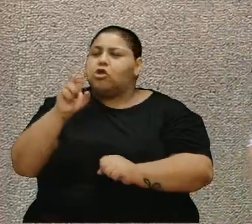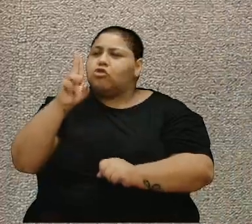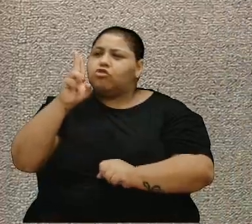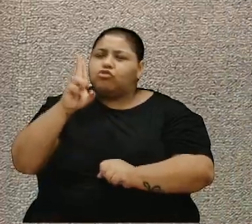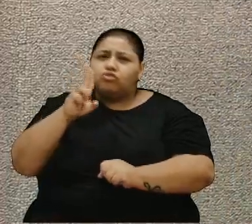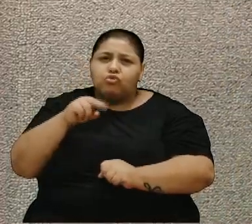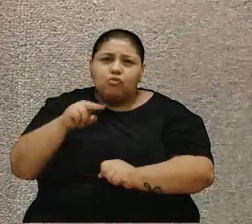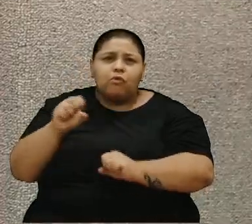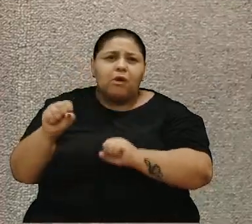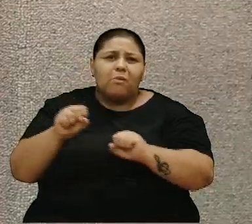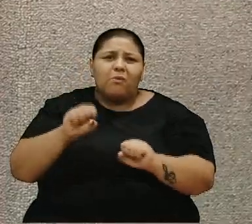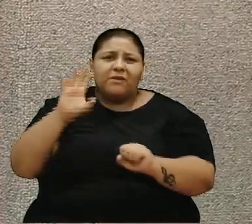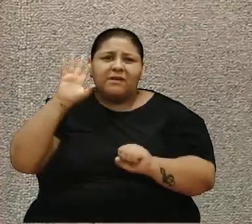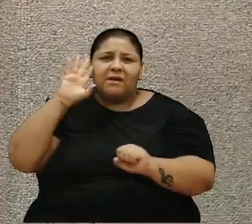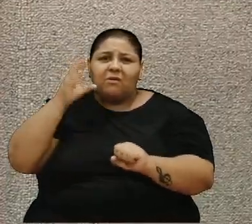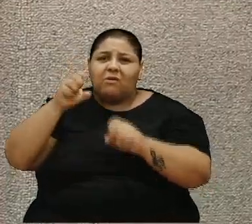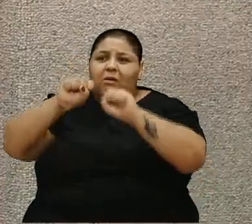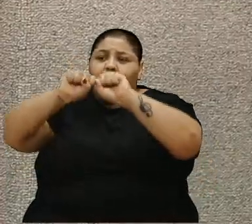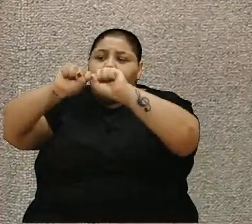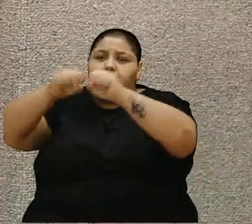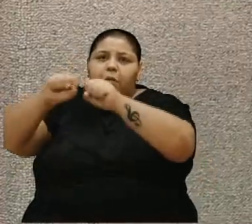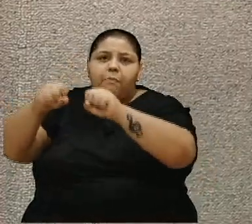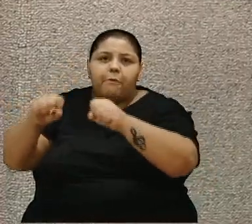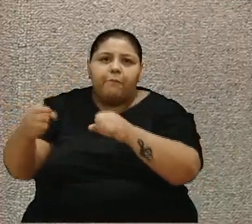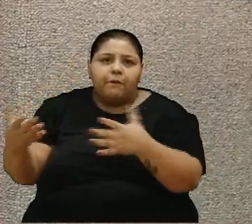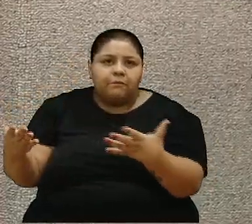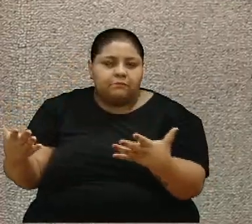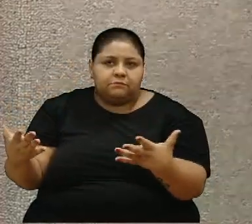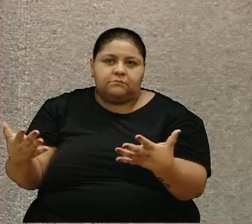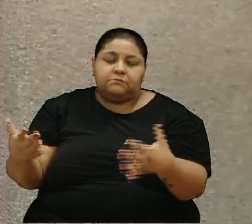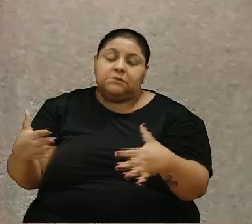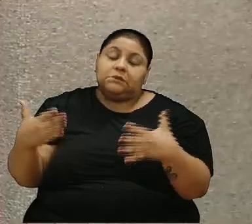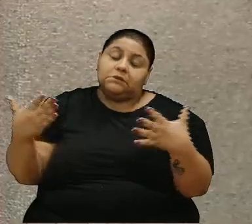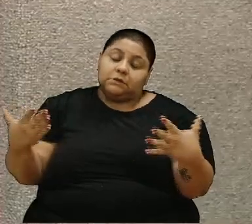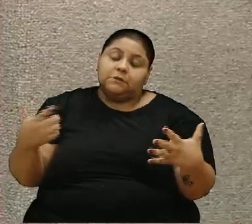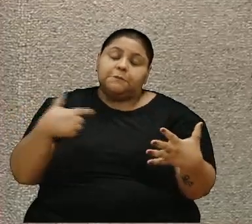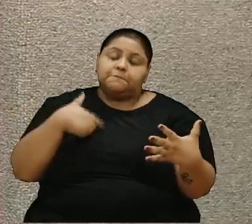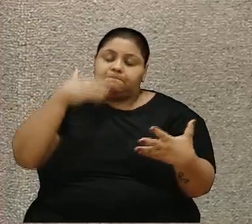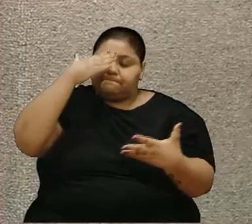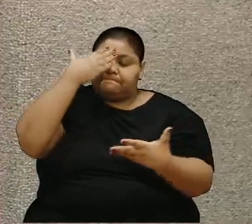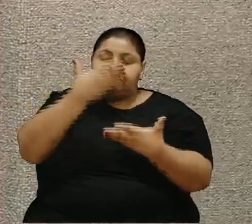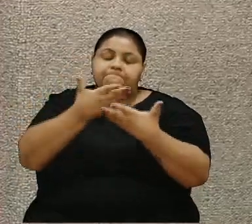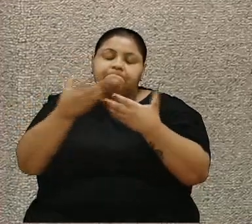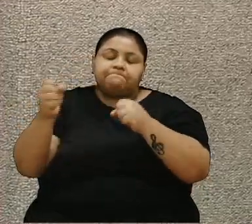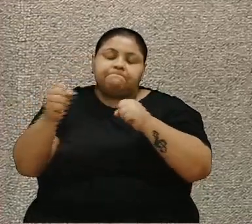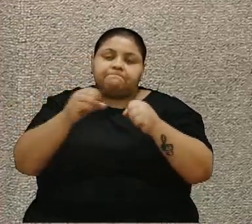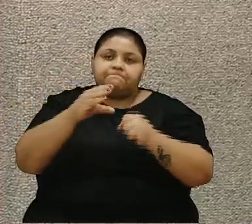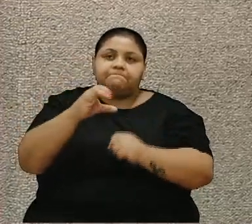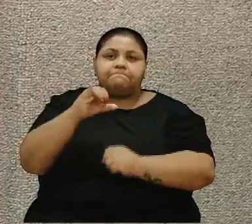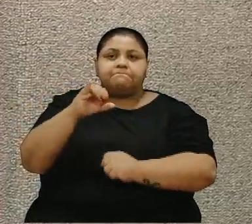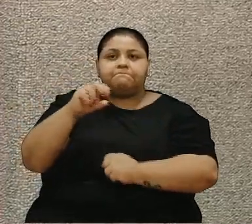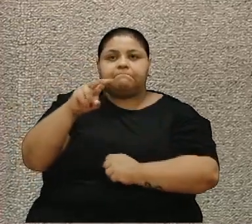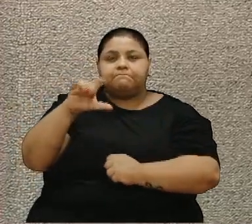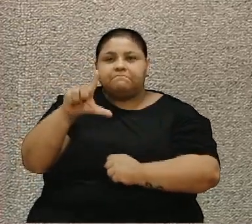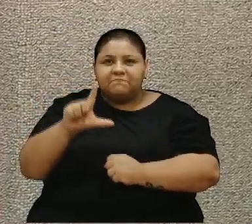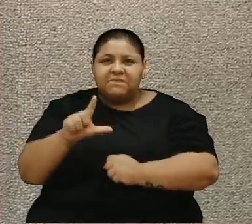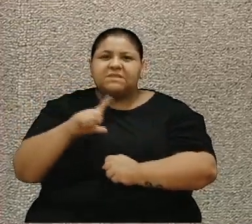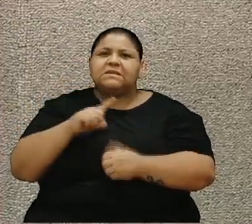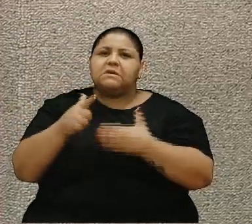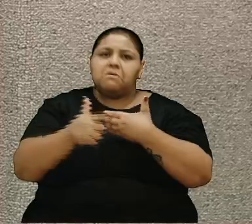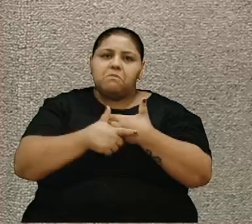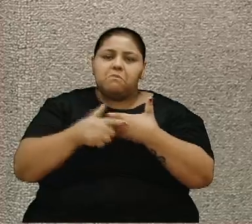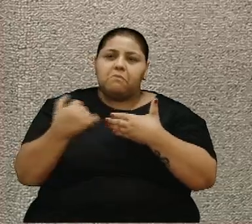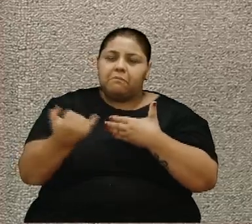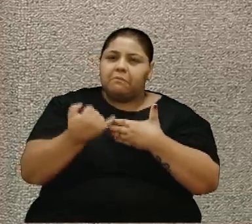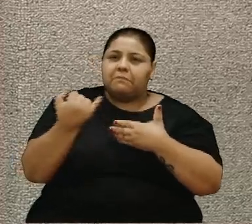esteve. Tá? Nunca esteve. Então, nesse sentido, acho que a Defesa Civil joga um papel fundamental do